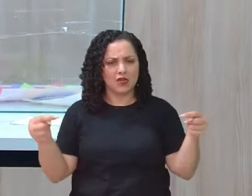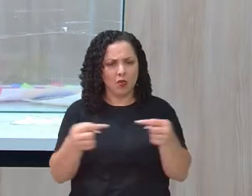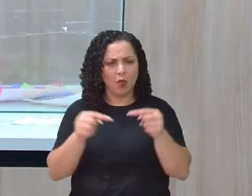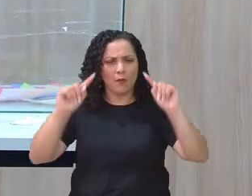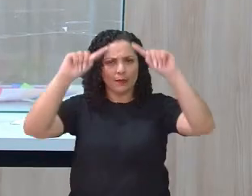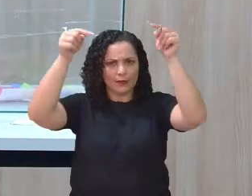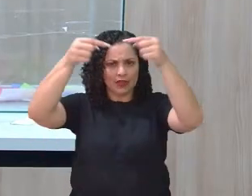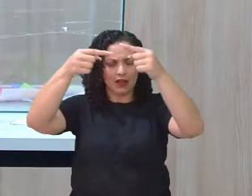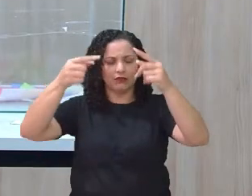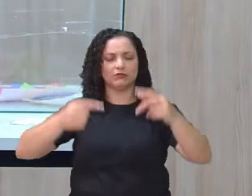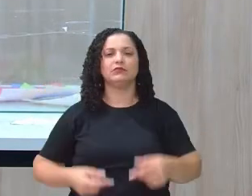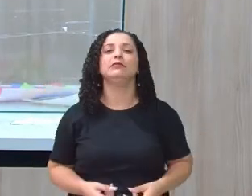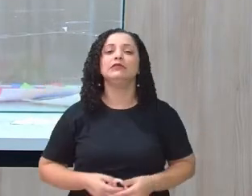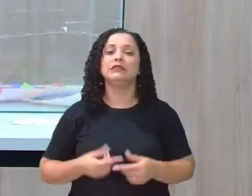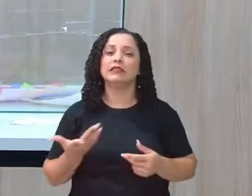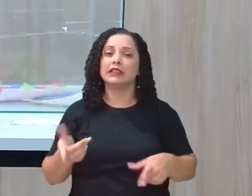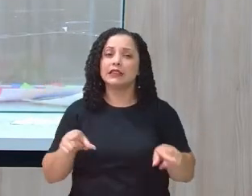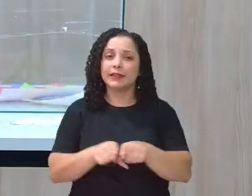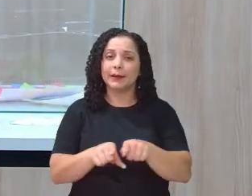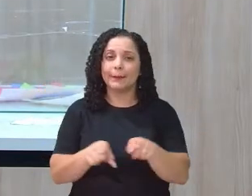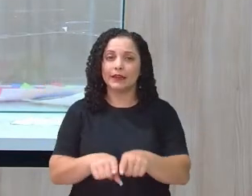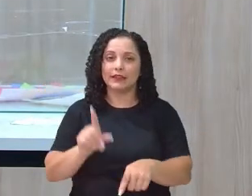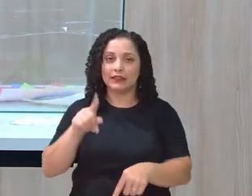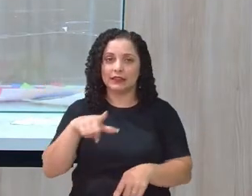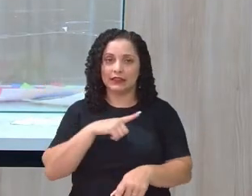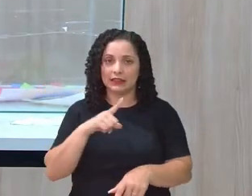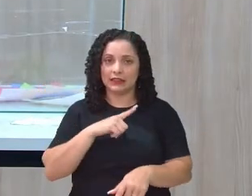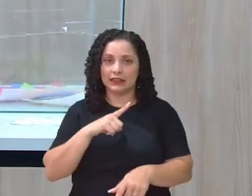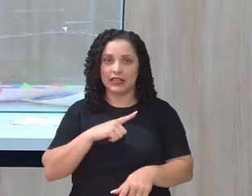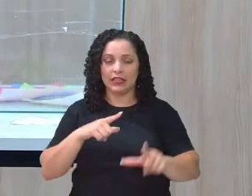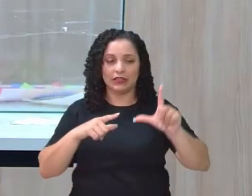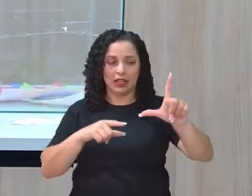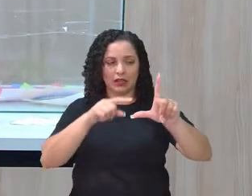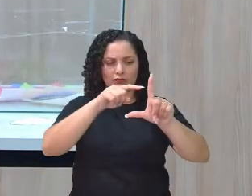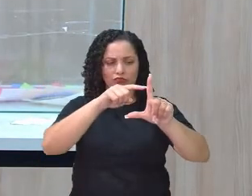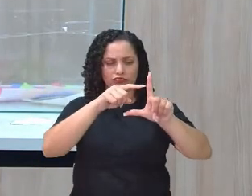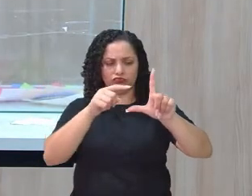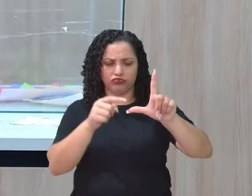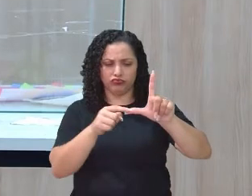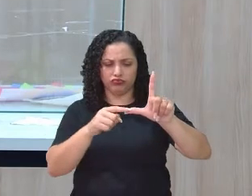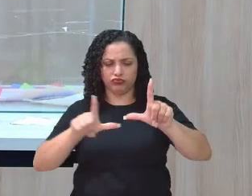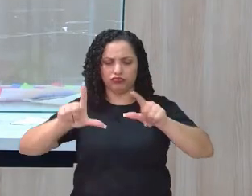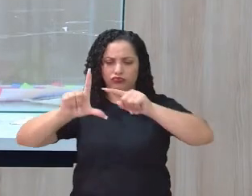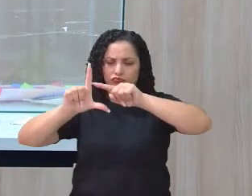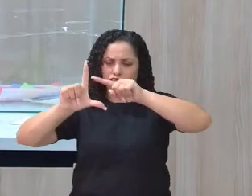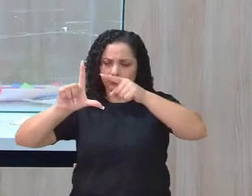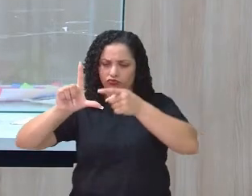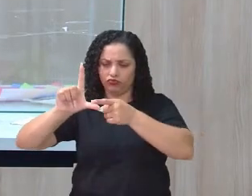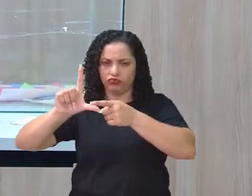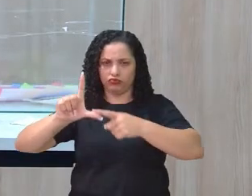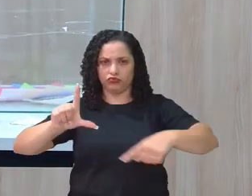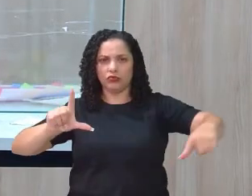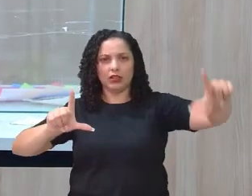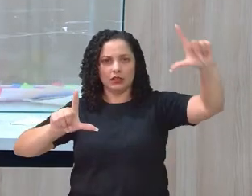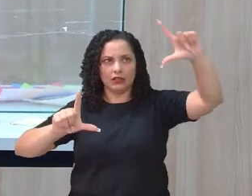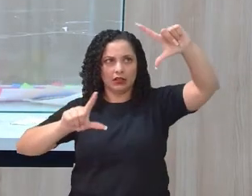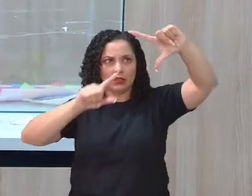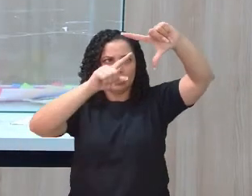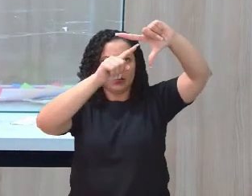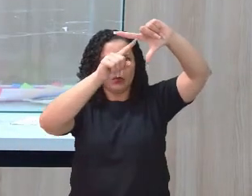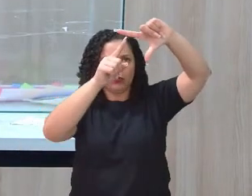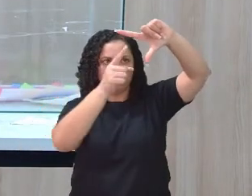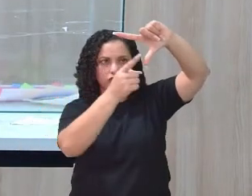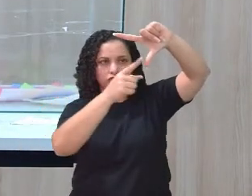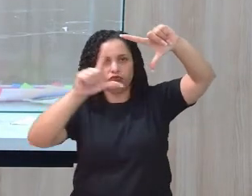a mesma medida, ele tem todos os ângulos congruentes também, certo? Que são ângulos que também possuem a